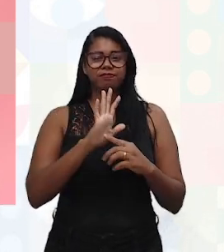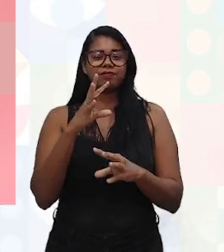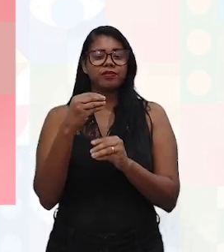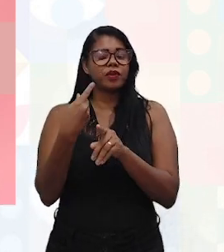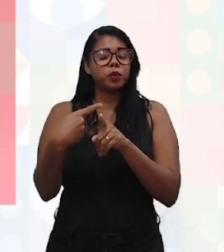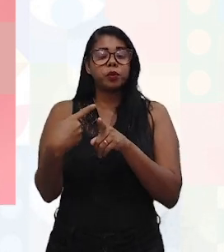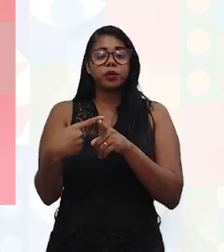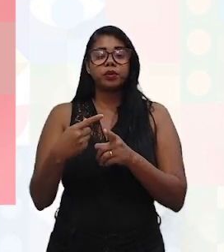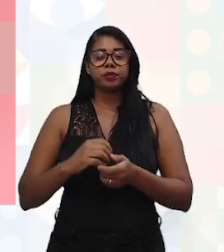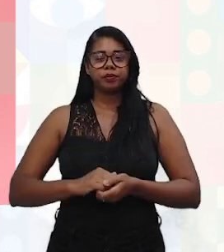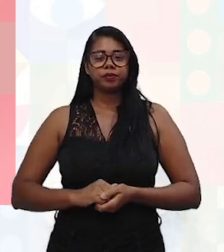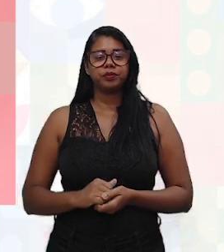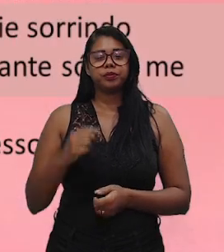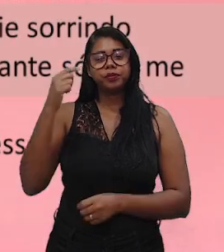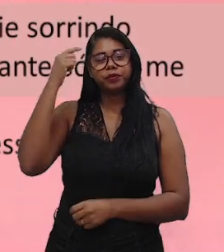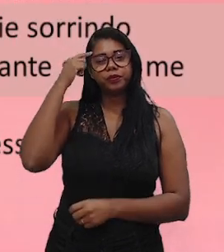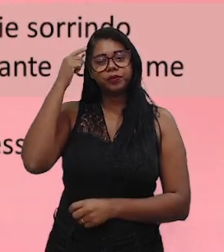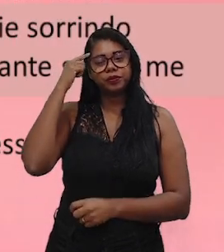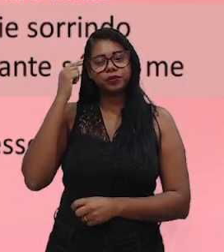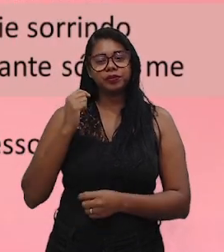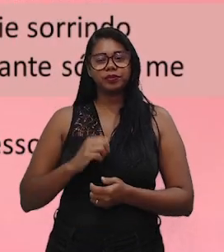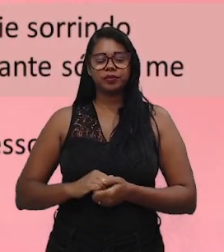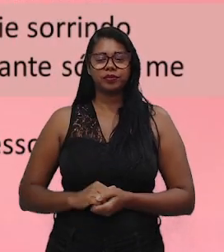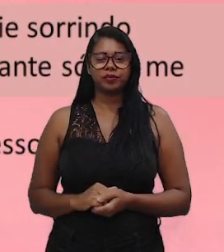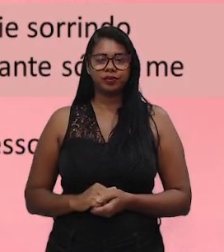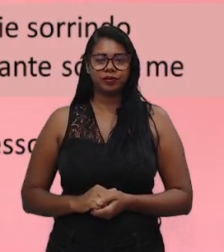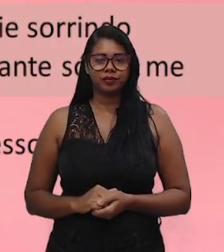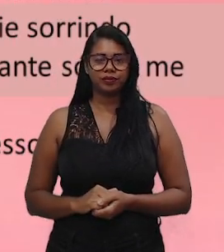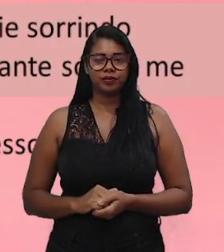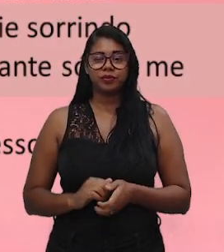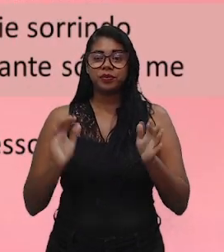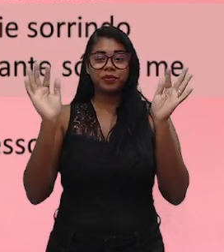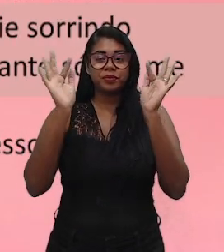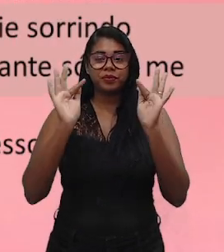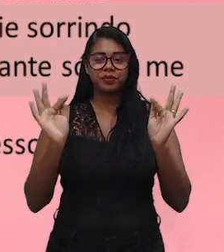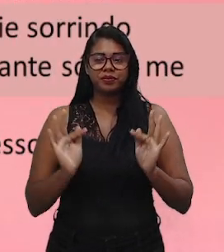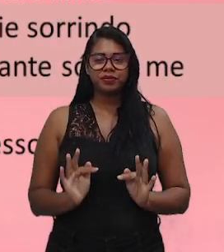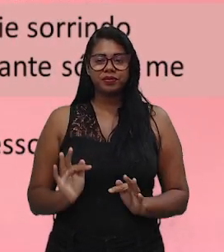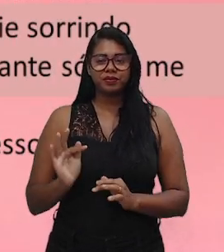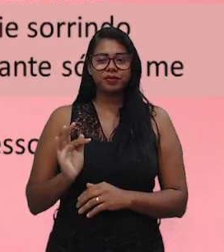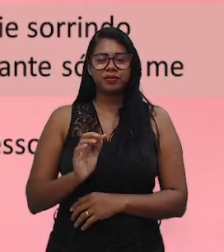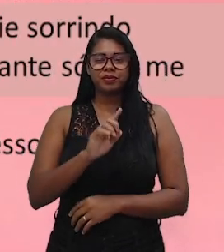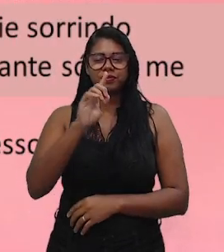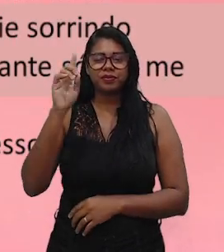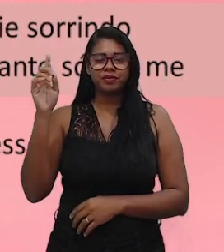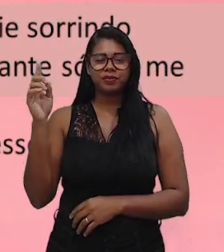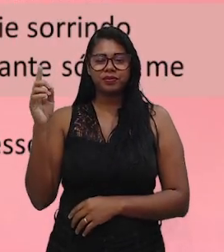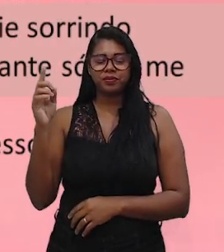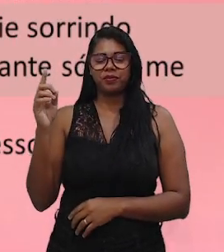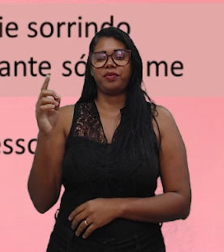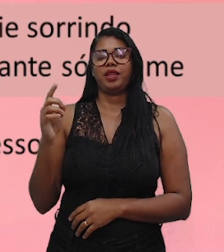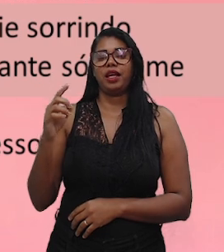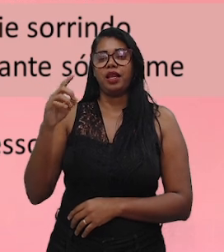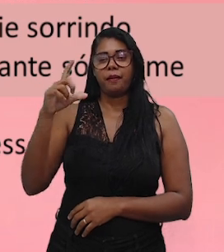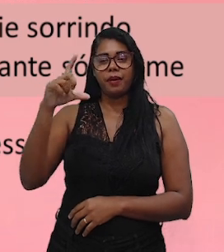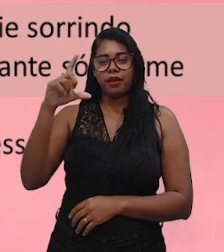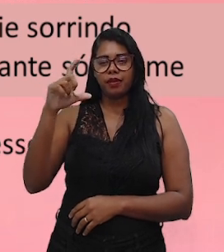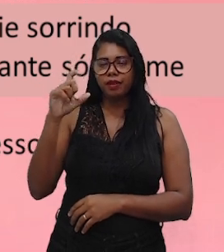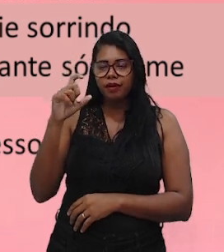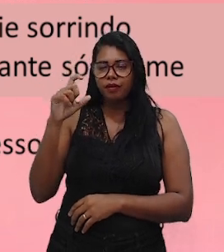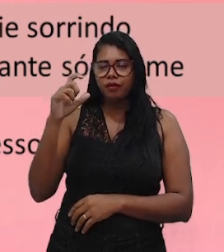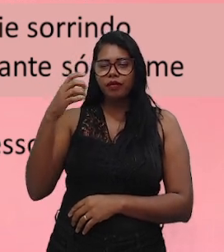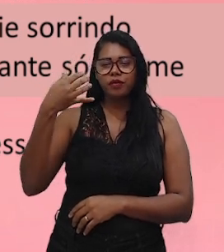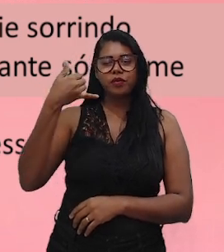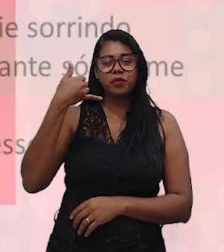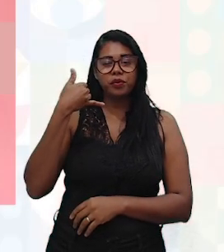Por quê? Vamos pensar na cena. Ele estava muito feliz num dia, ele tirou uma selfie e precisou